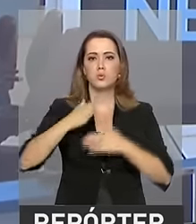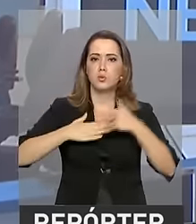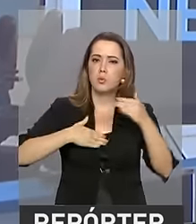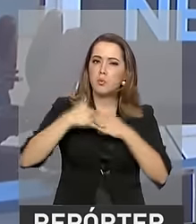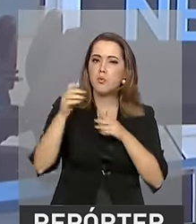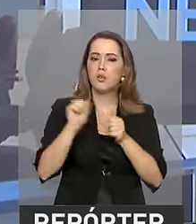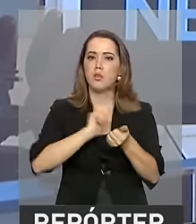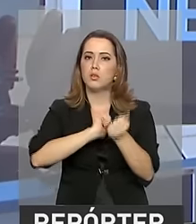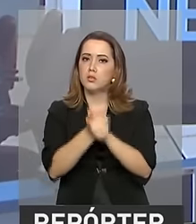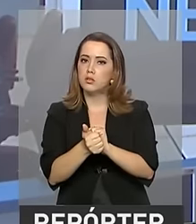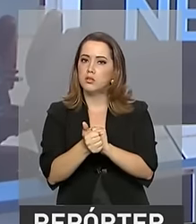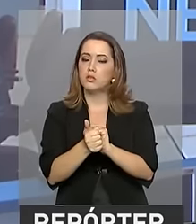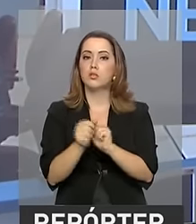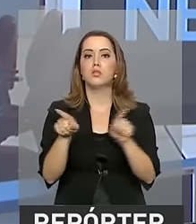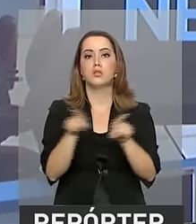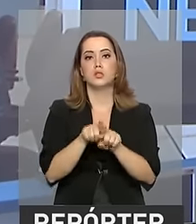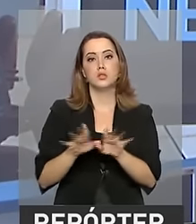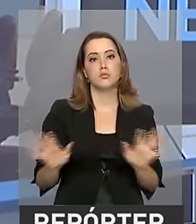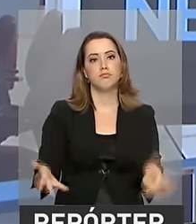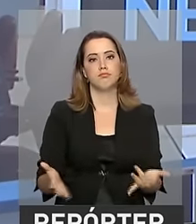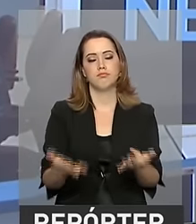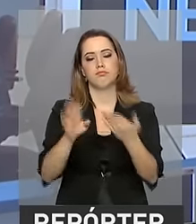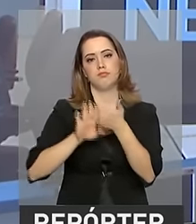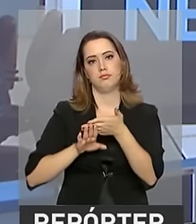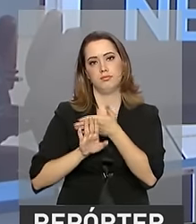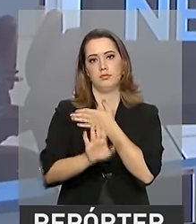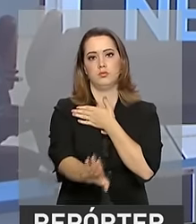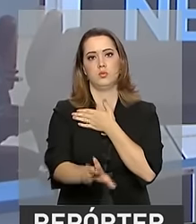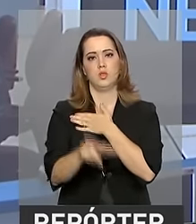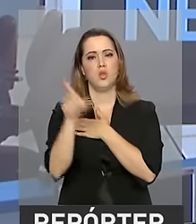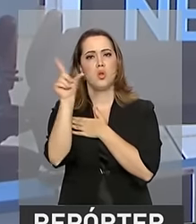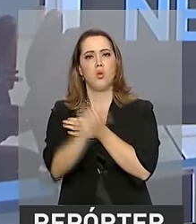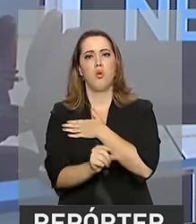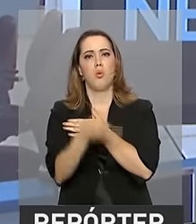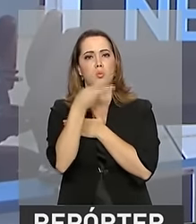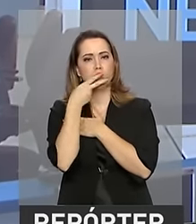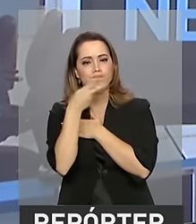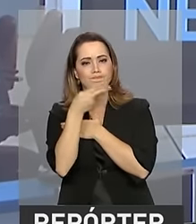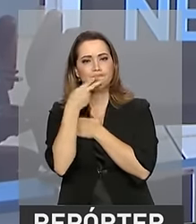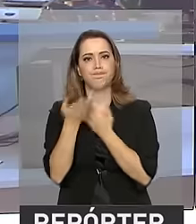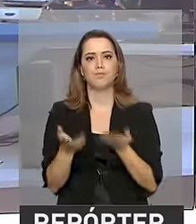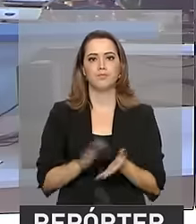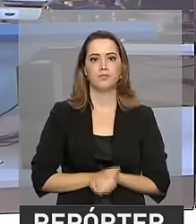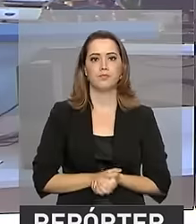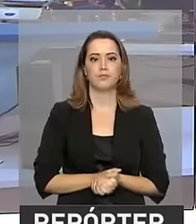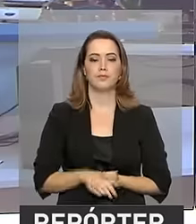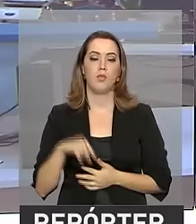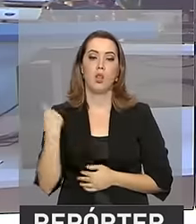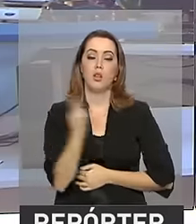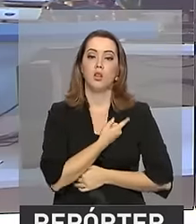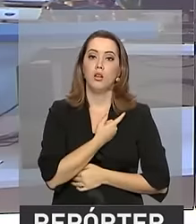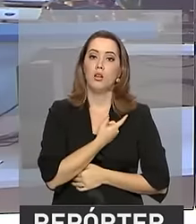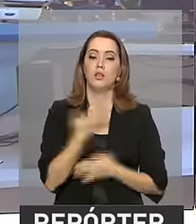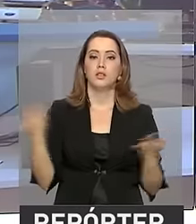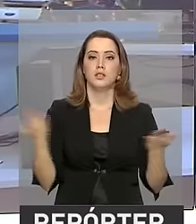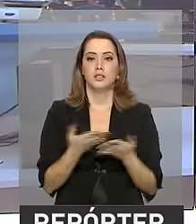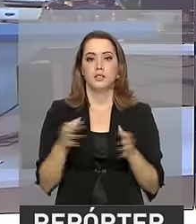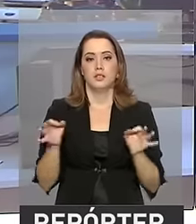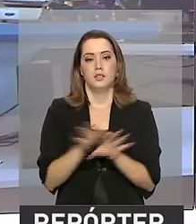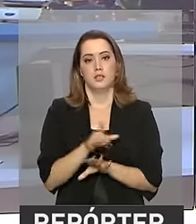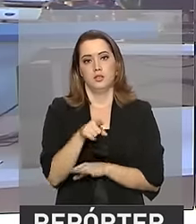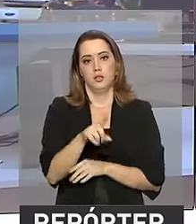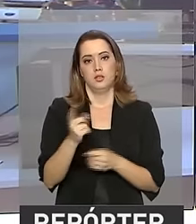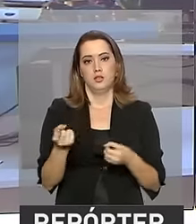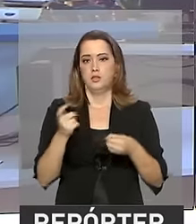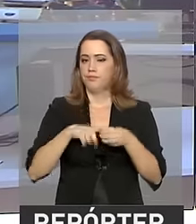esportes e assim influencie na prevenção e na redução do hábito de fumar e nós ficamos por aqui voltamos